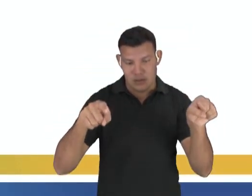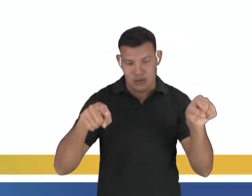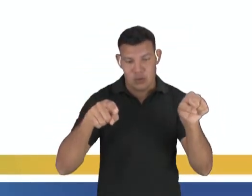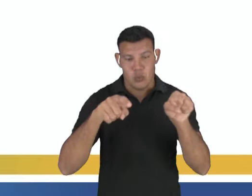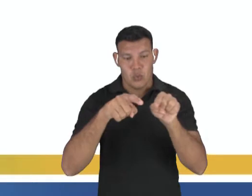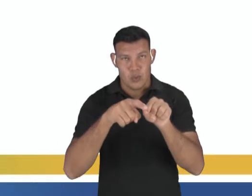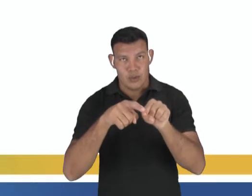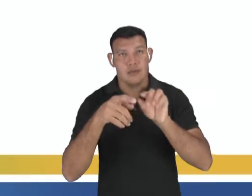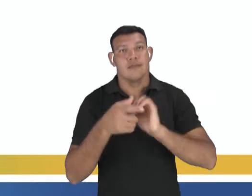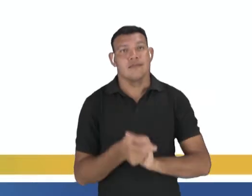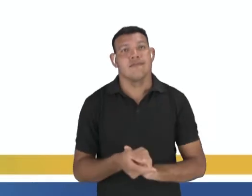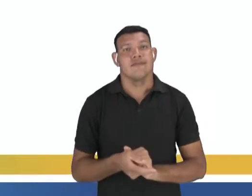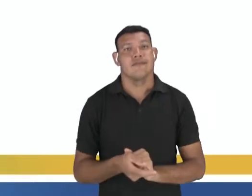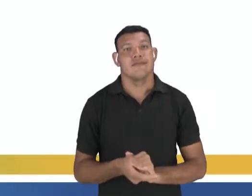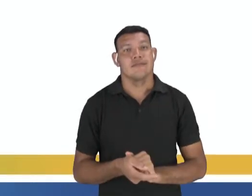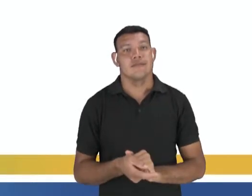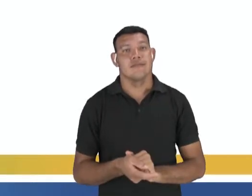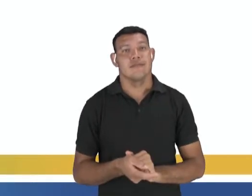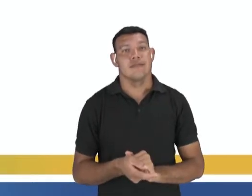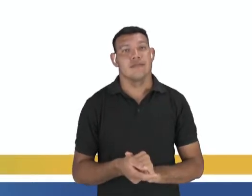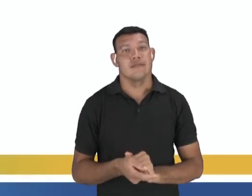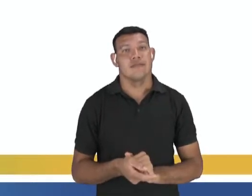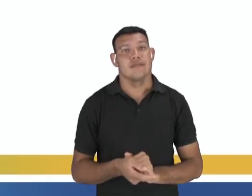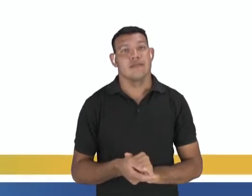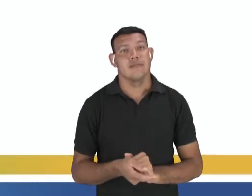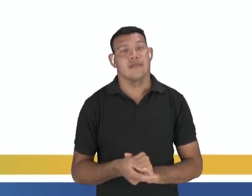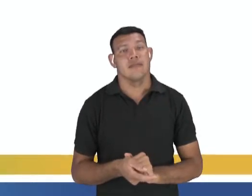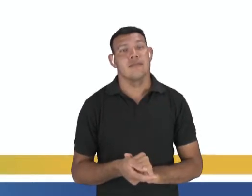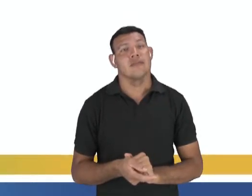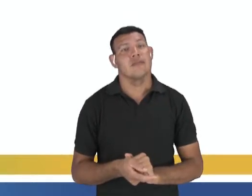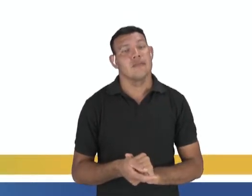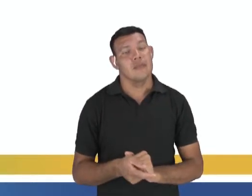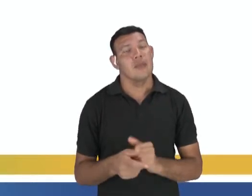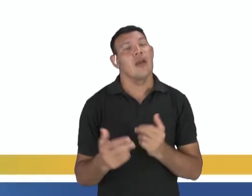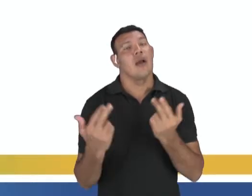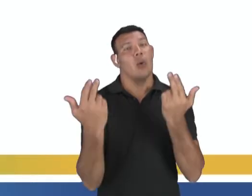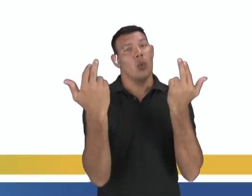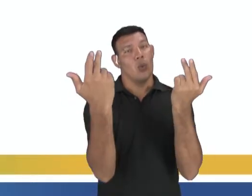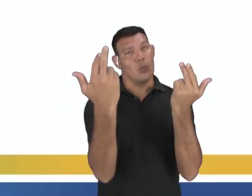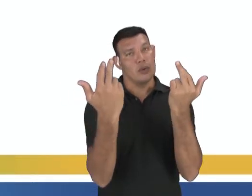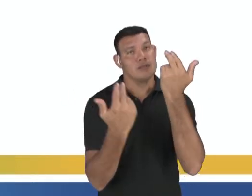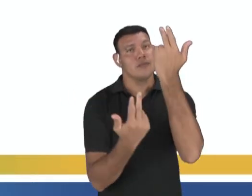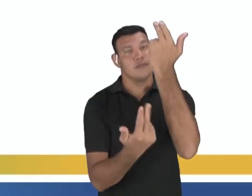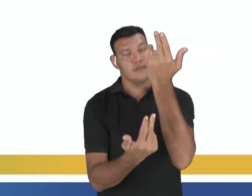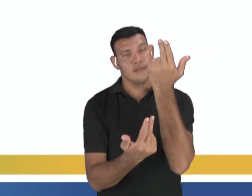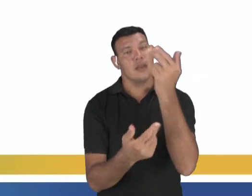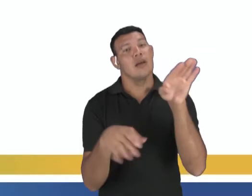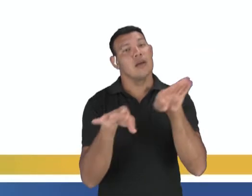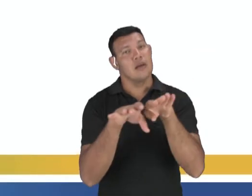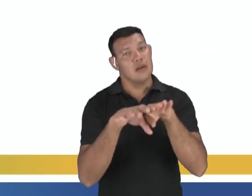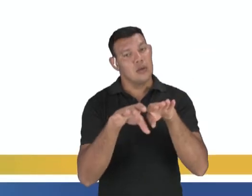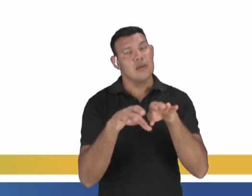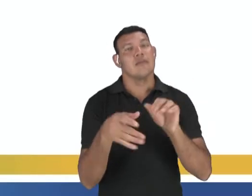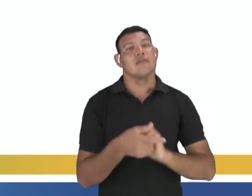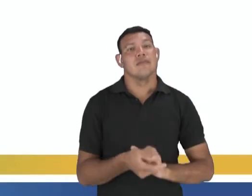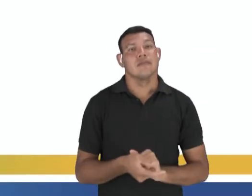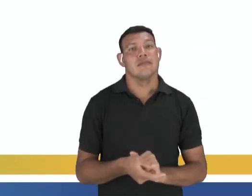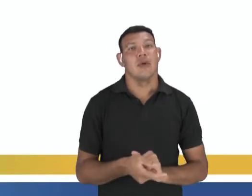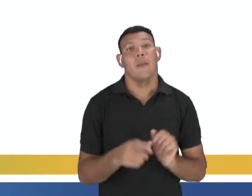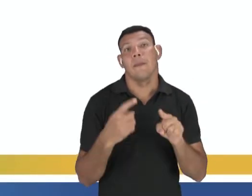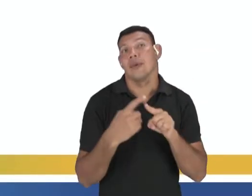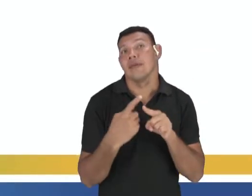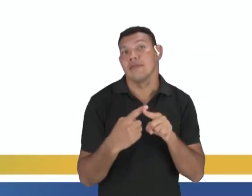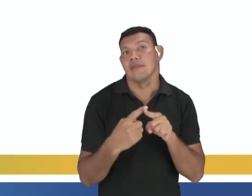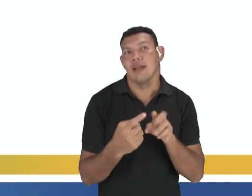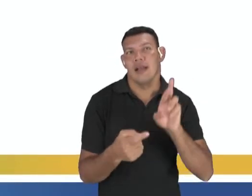de losango, que é o quadrado. O quadrado, gente, ele é simultaneamente retângulo e